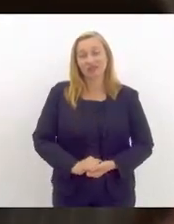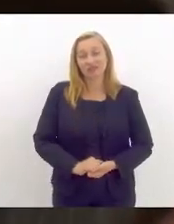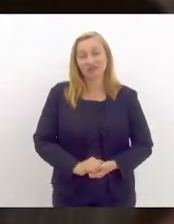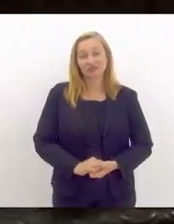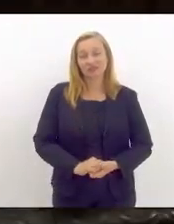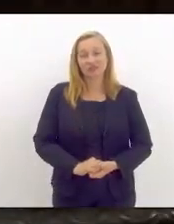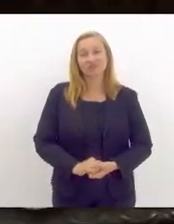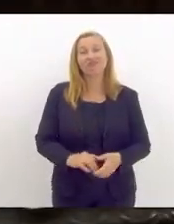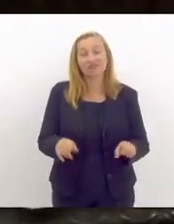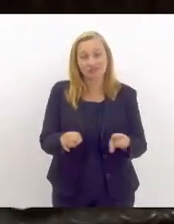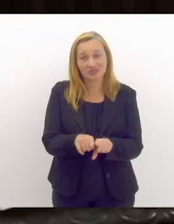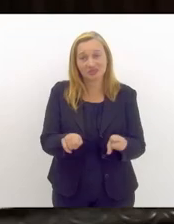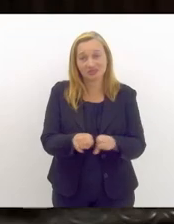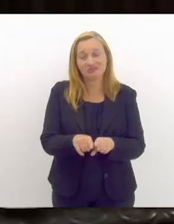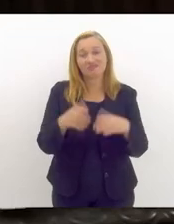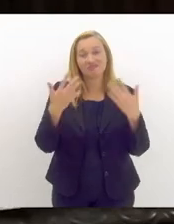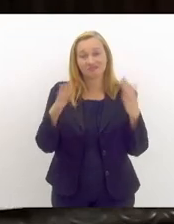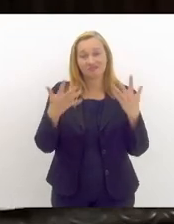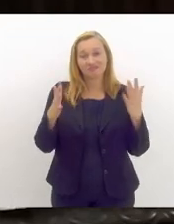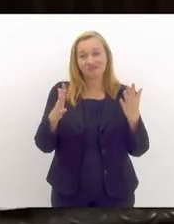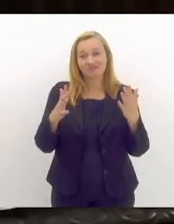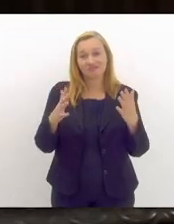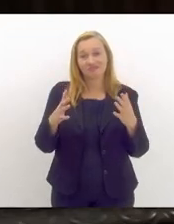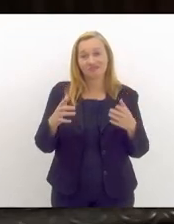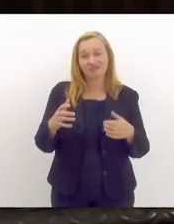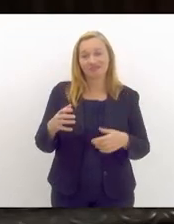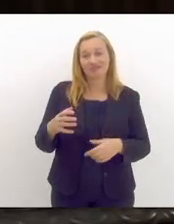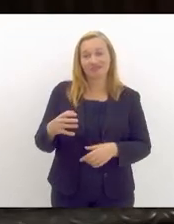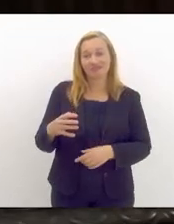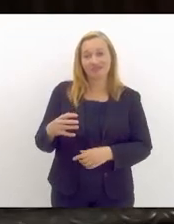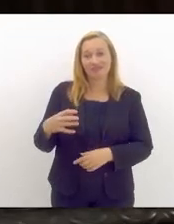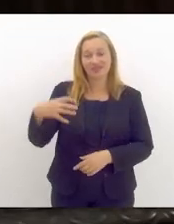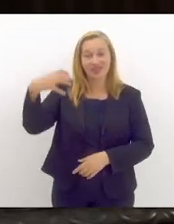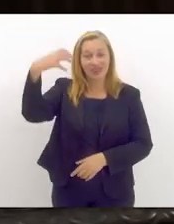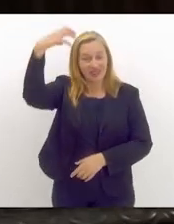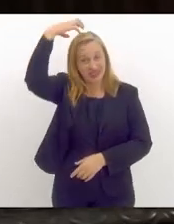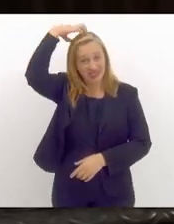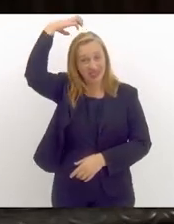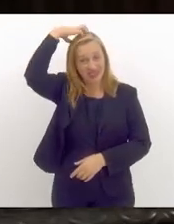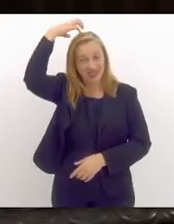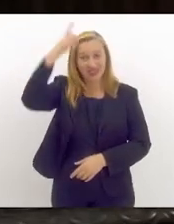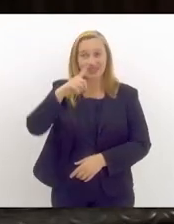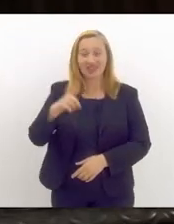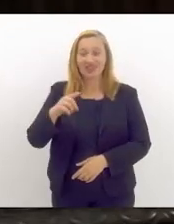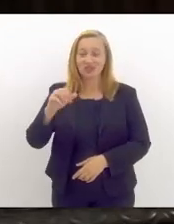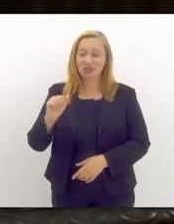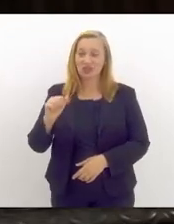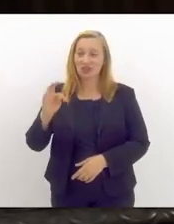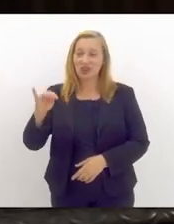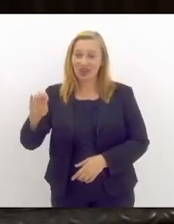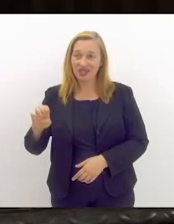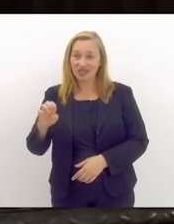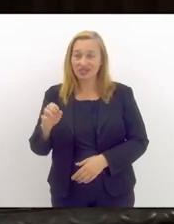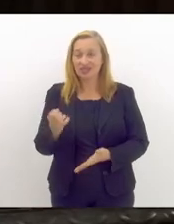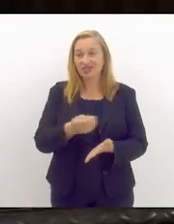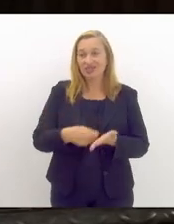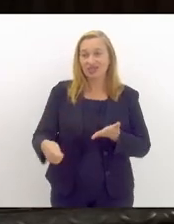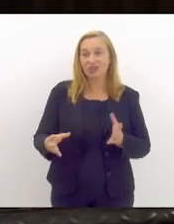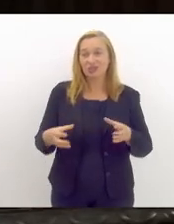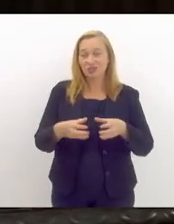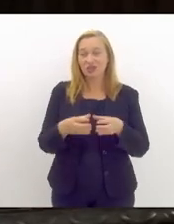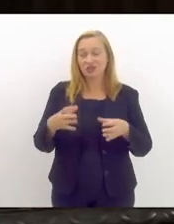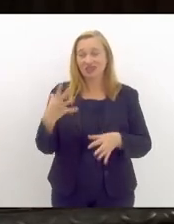E também saudar a nossa rainha ali, da Zona Oeste, que escreveu uma coisa muito bonita no grupo.